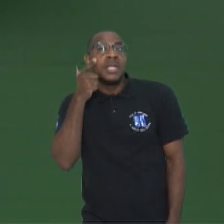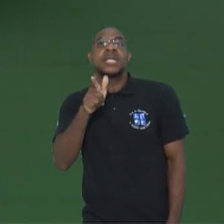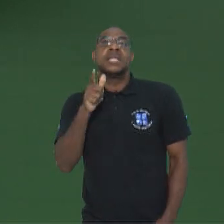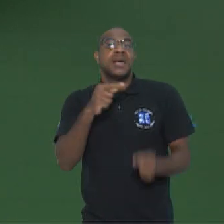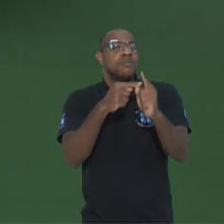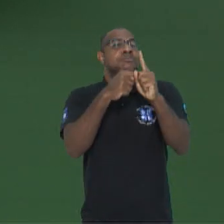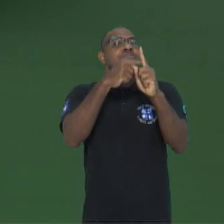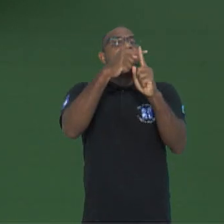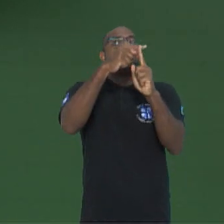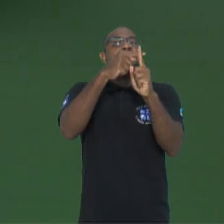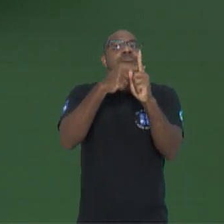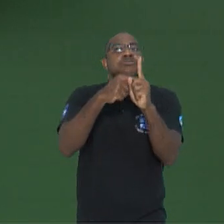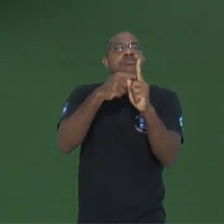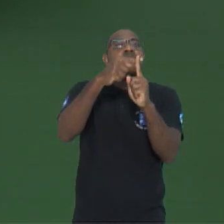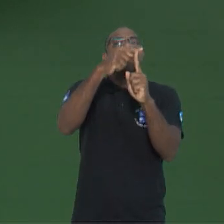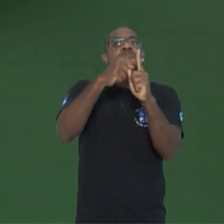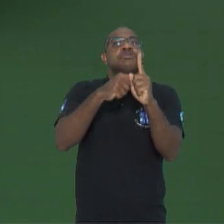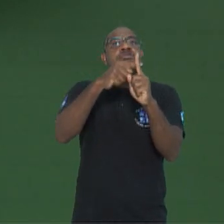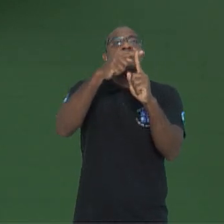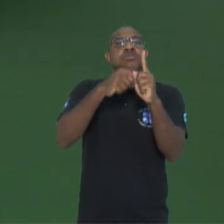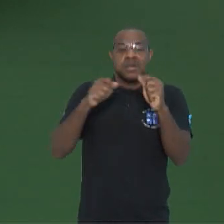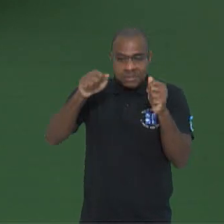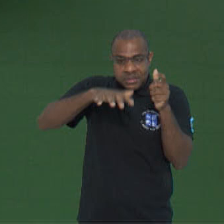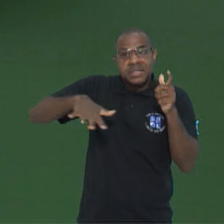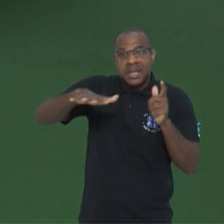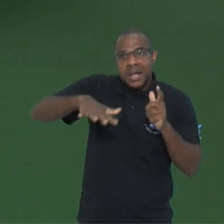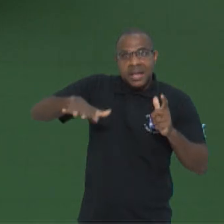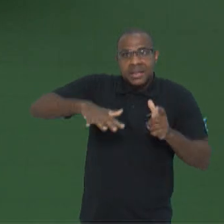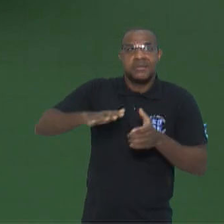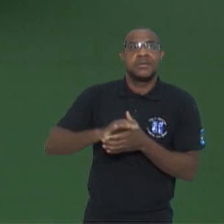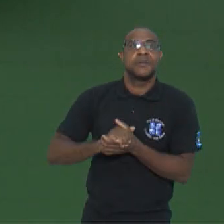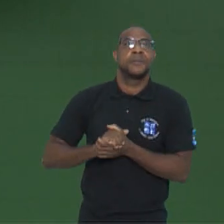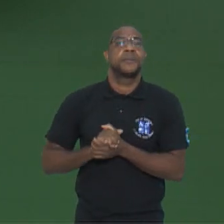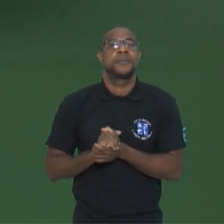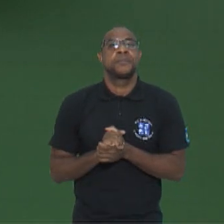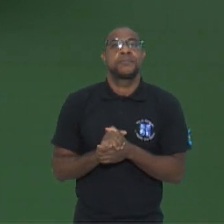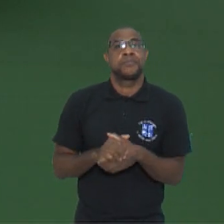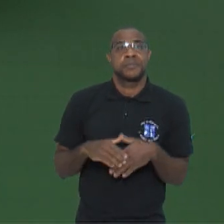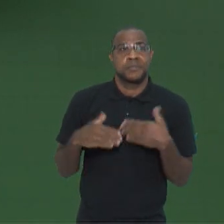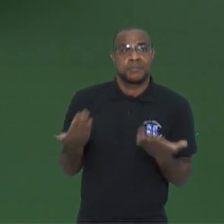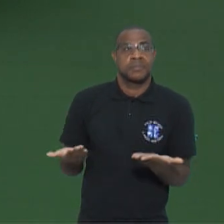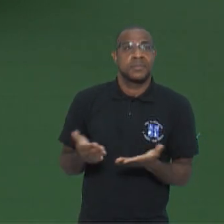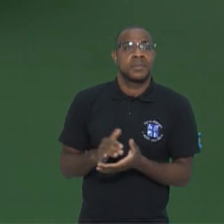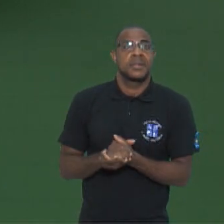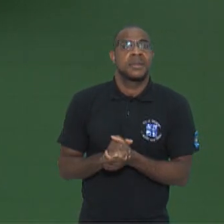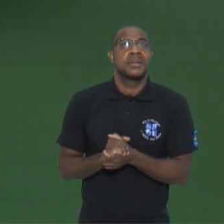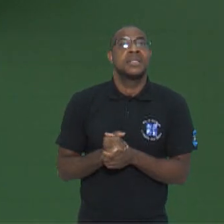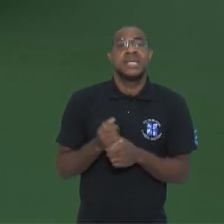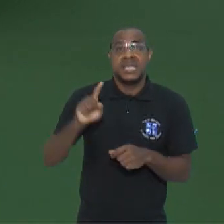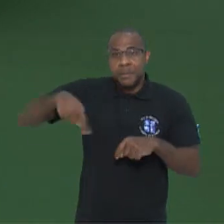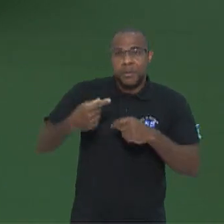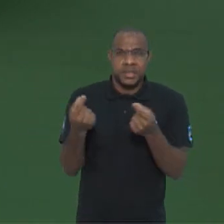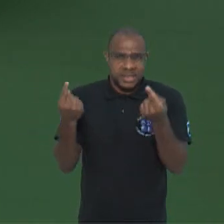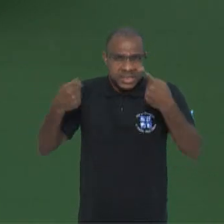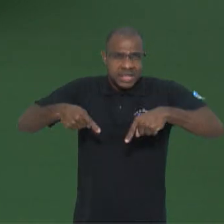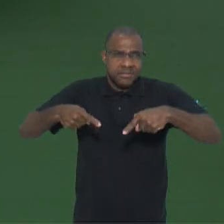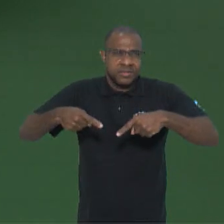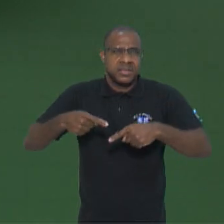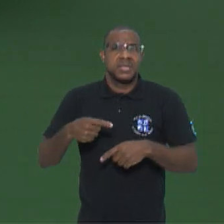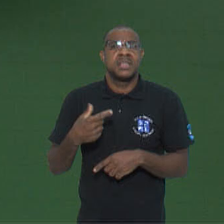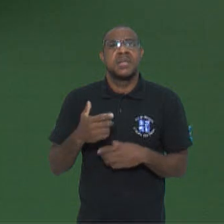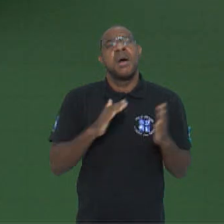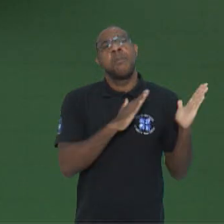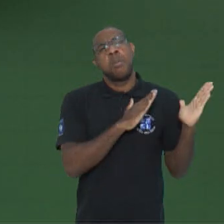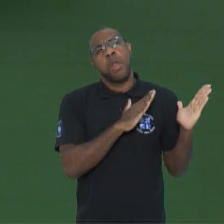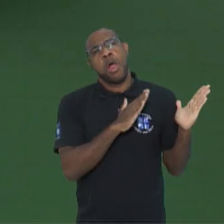vários elementos na sua mitologia, o que torna ele um esporte bem interessante. Bem, após esse desafio, alguns anos